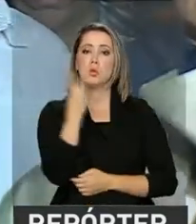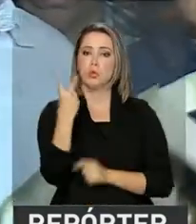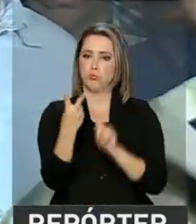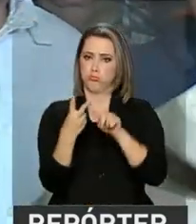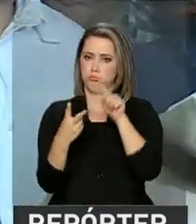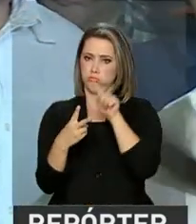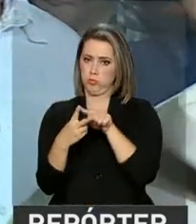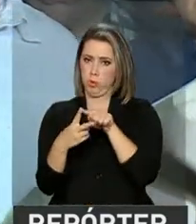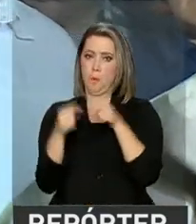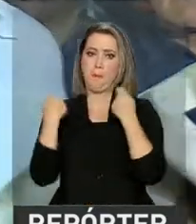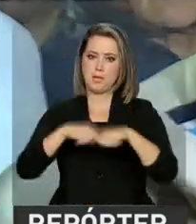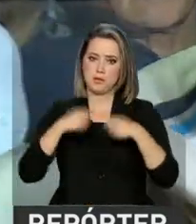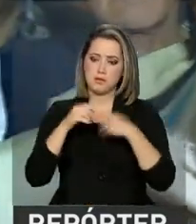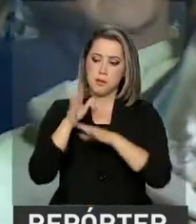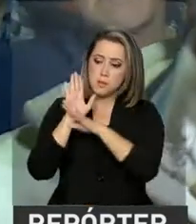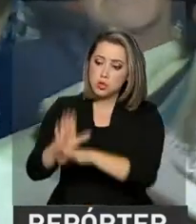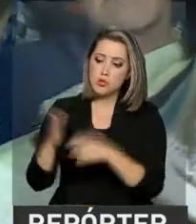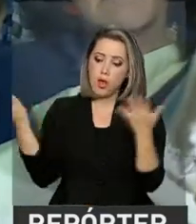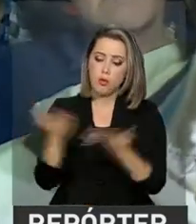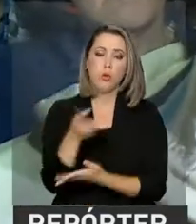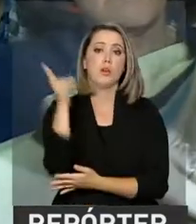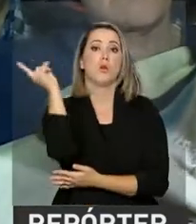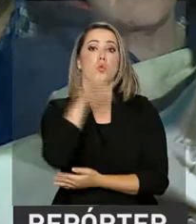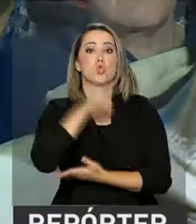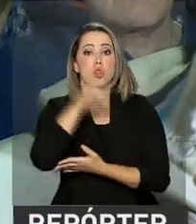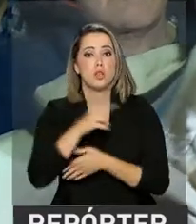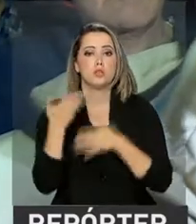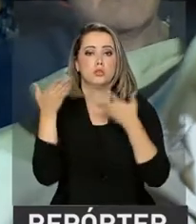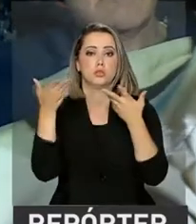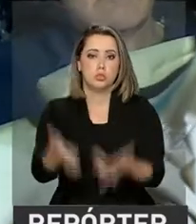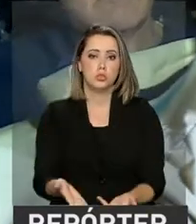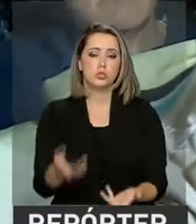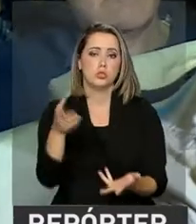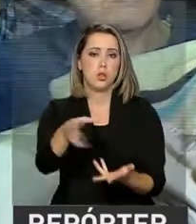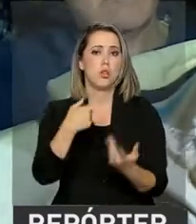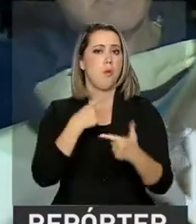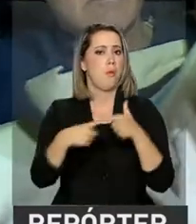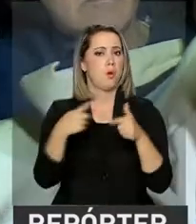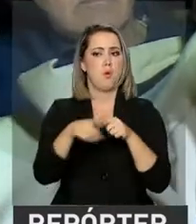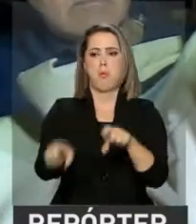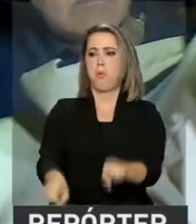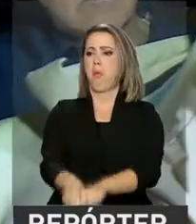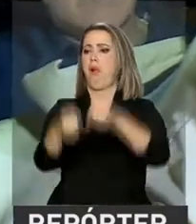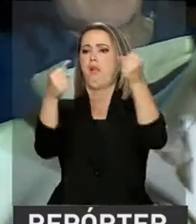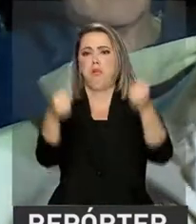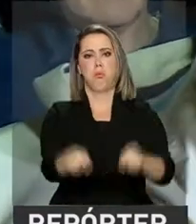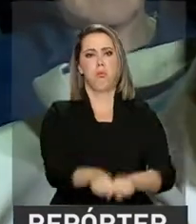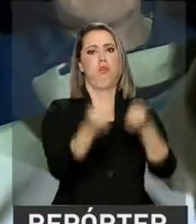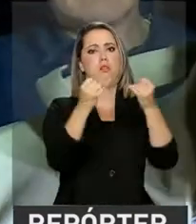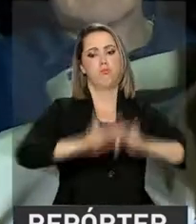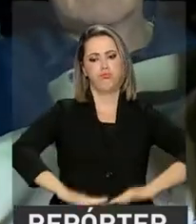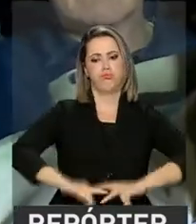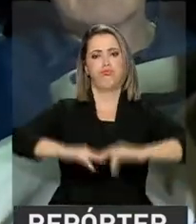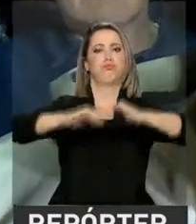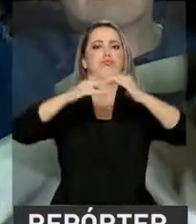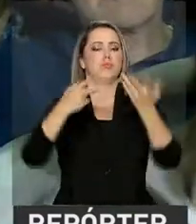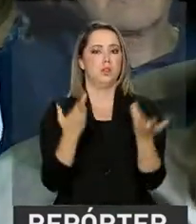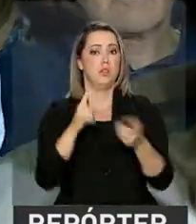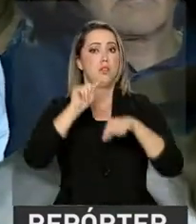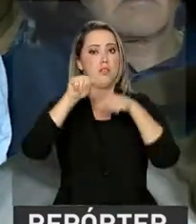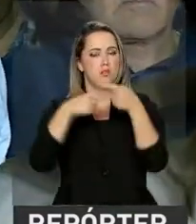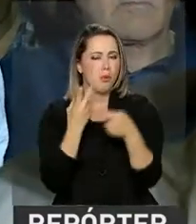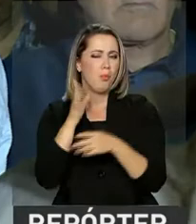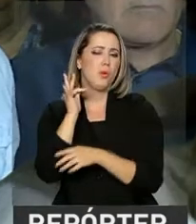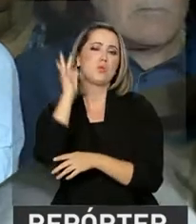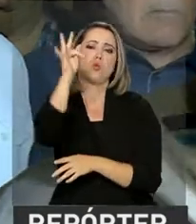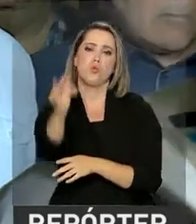um game agência ou seja recuperar logo aqueles danos provocados pelas chuvas e mais adiante já não